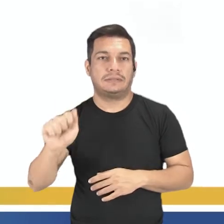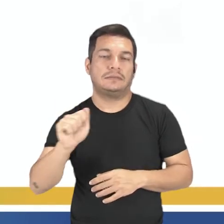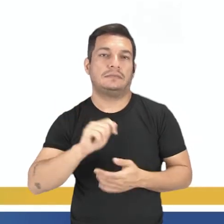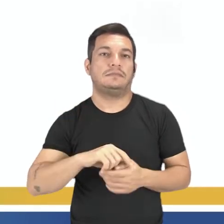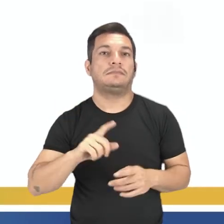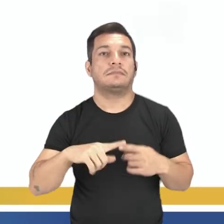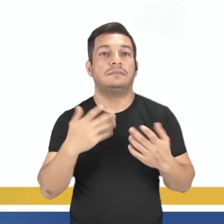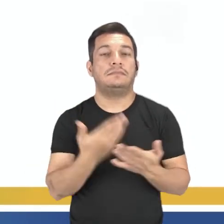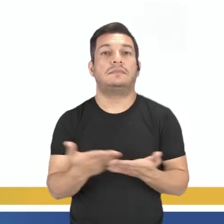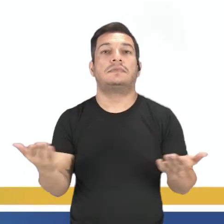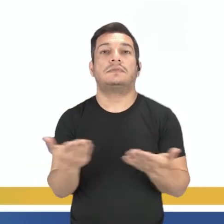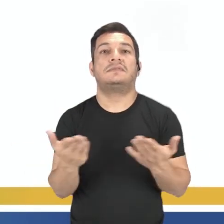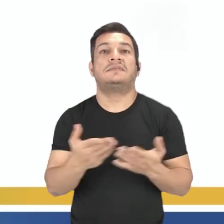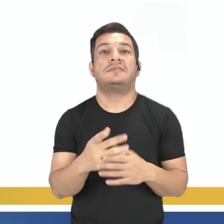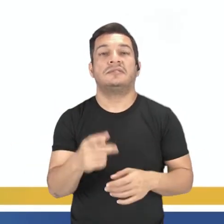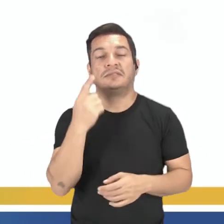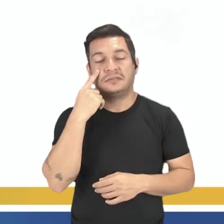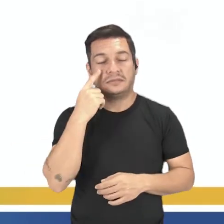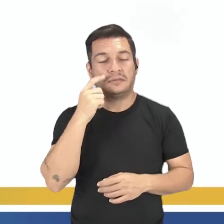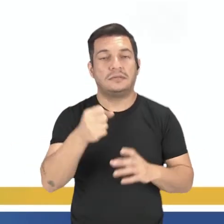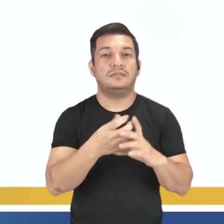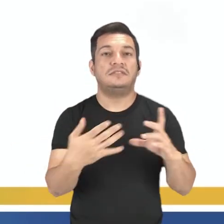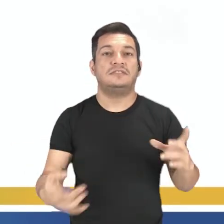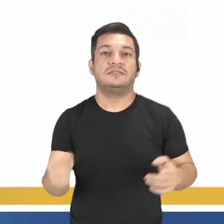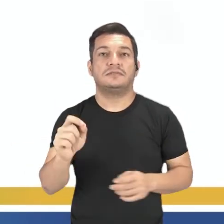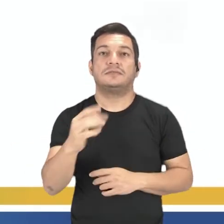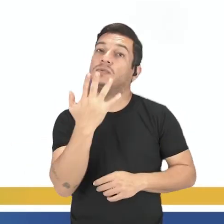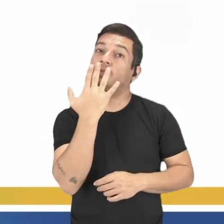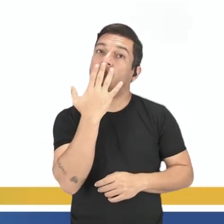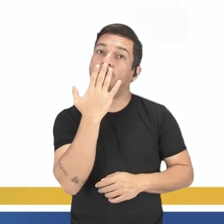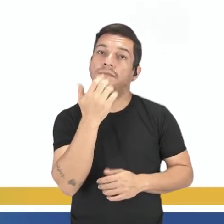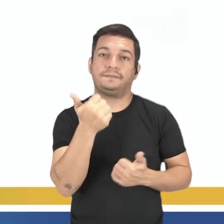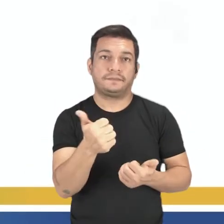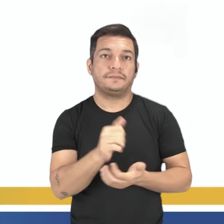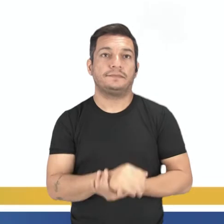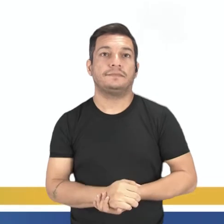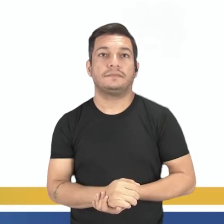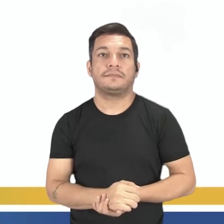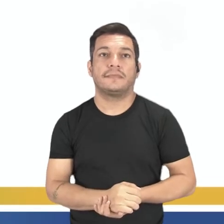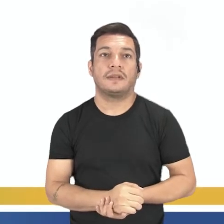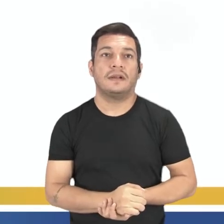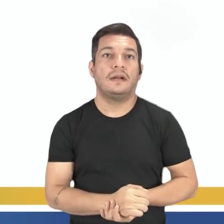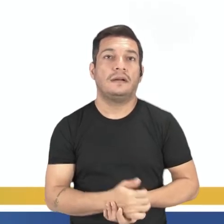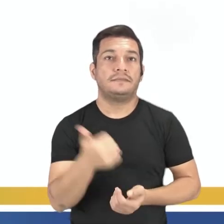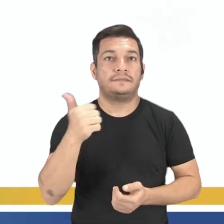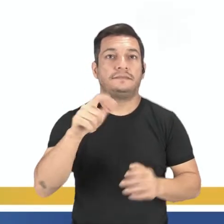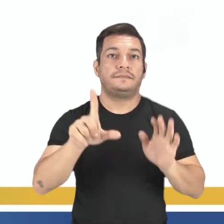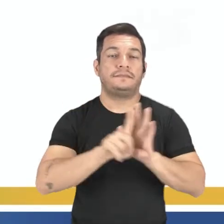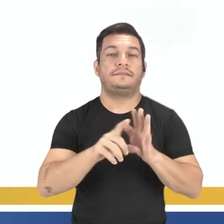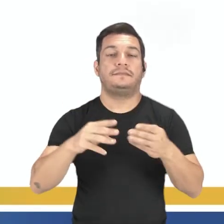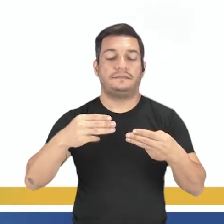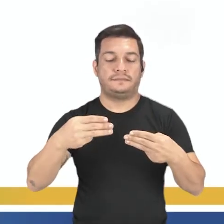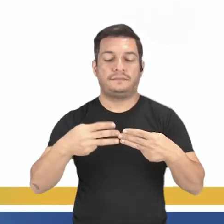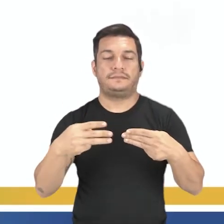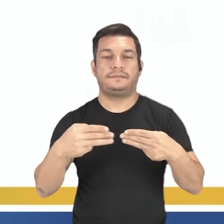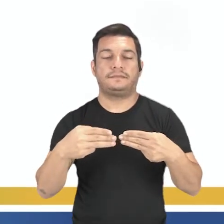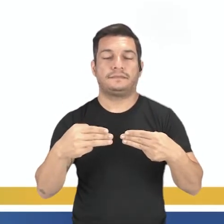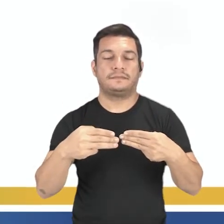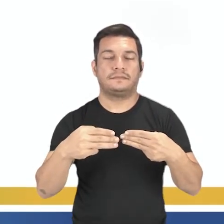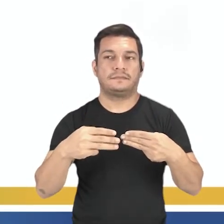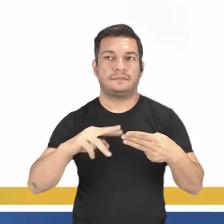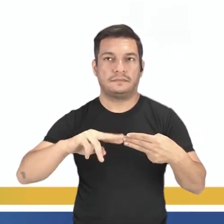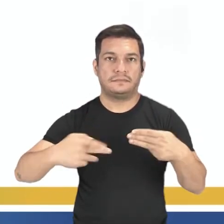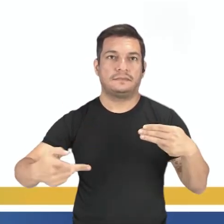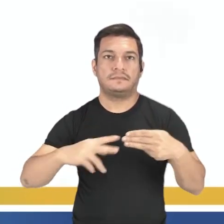para a aula de hoje nós vamos considerar apenas a característica cor, tá bom? Então a primeira lei de Mendel, ela é também chamada